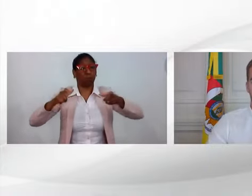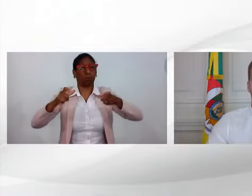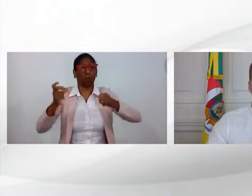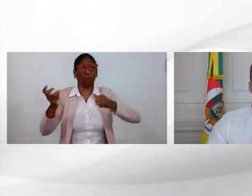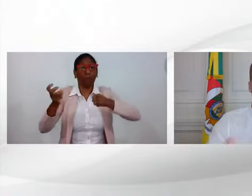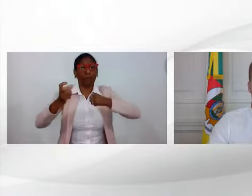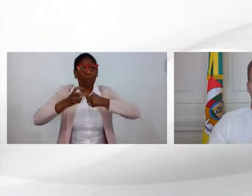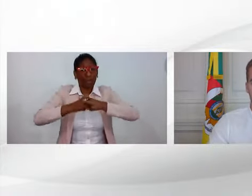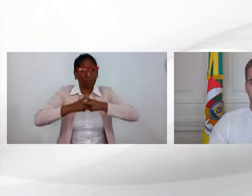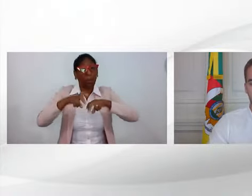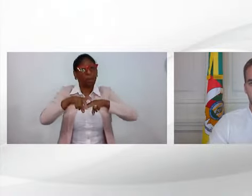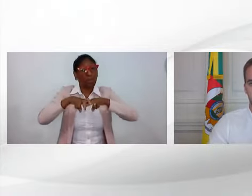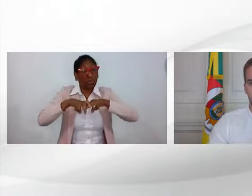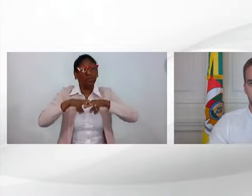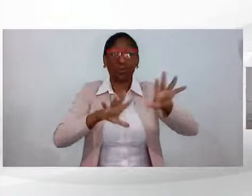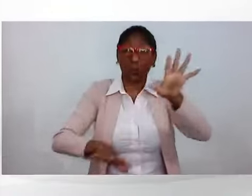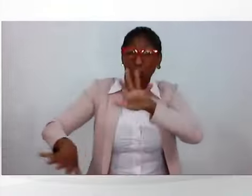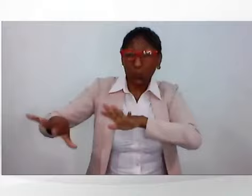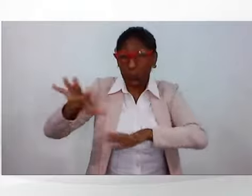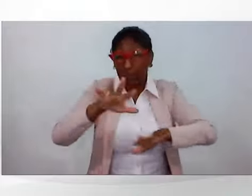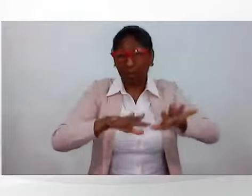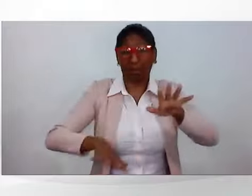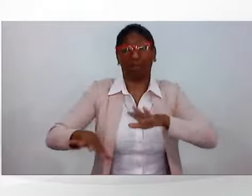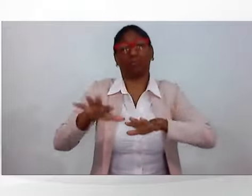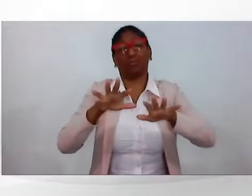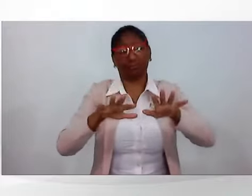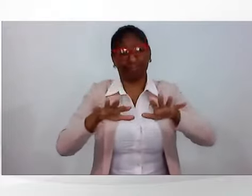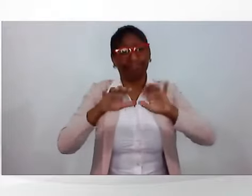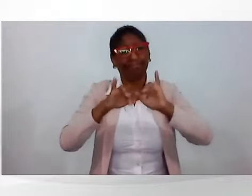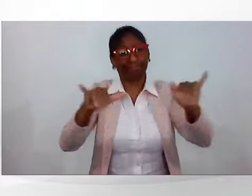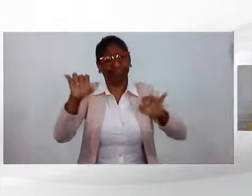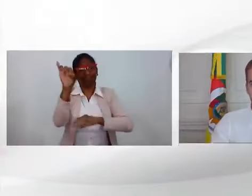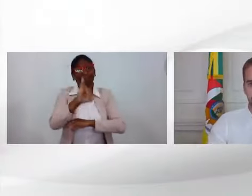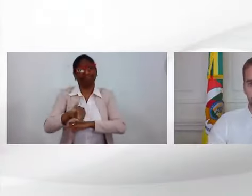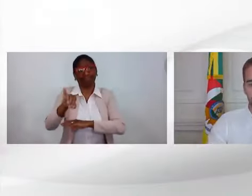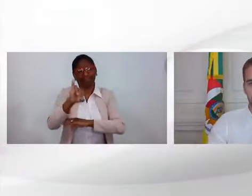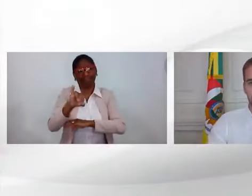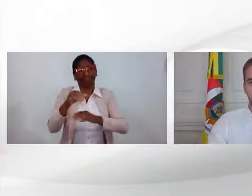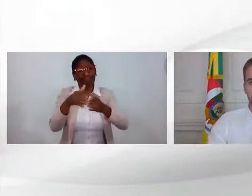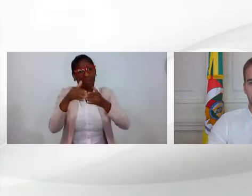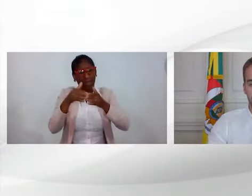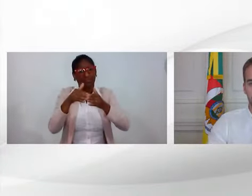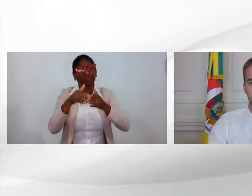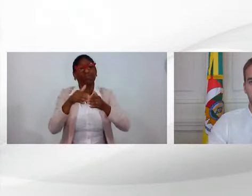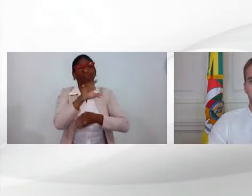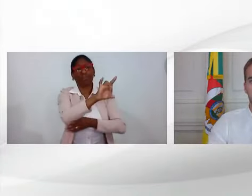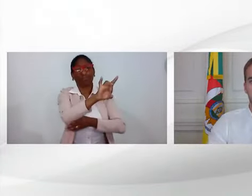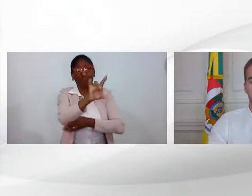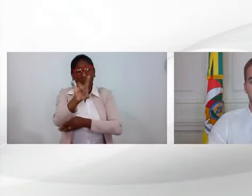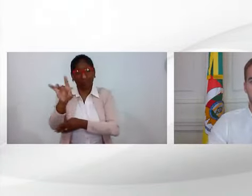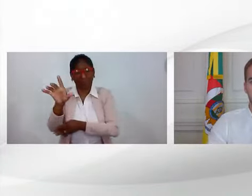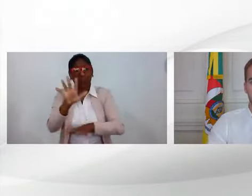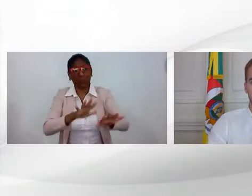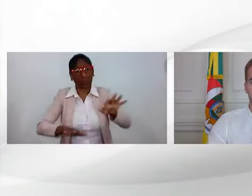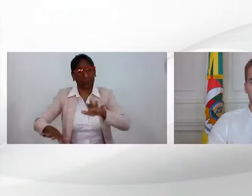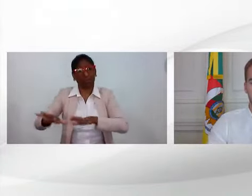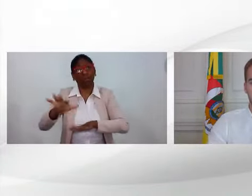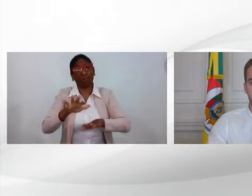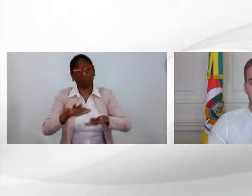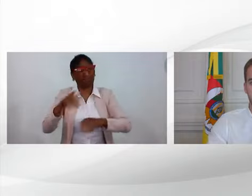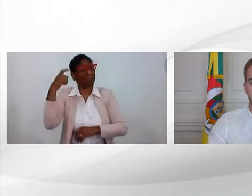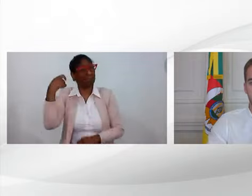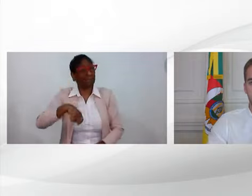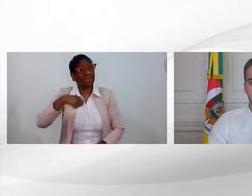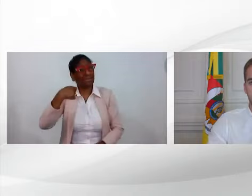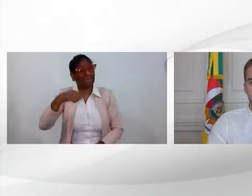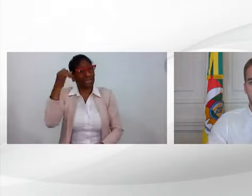isso, o reforço dos cuidados é muito importante, né? A gente pede aqui a todos que mantenham os cuidados necessários para